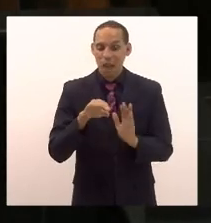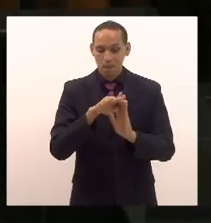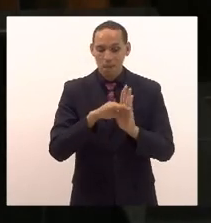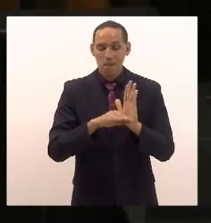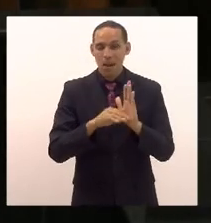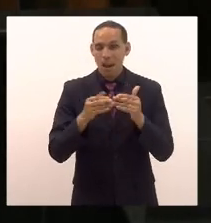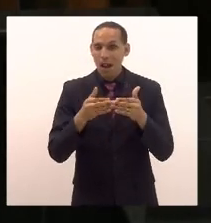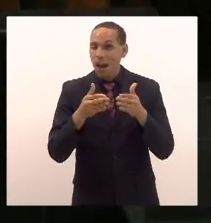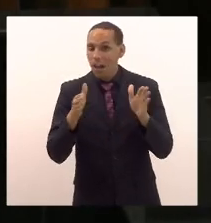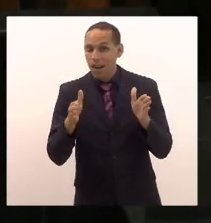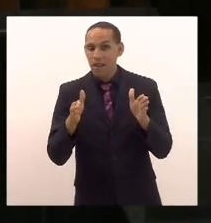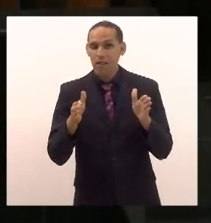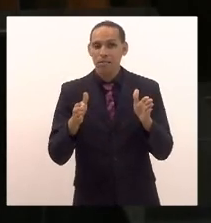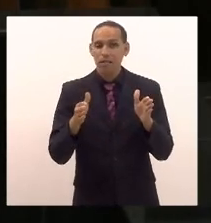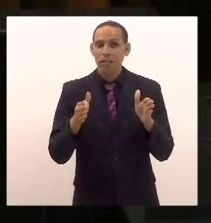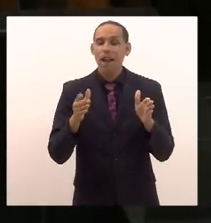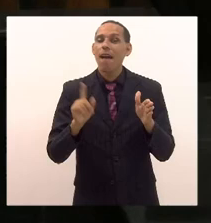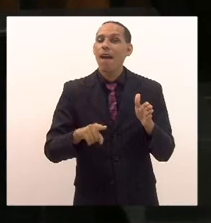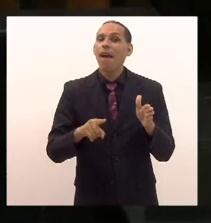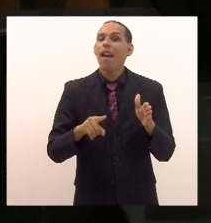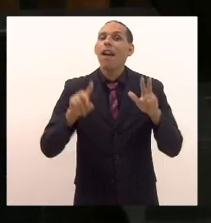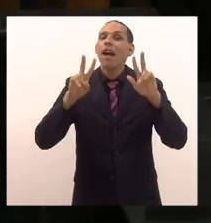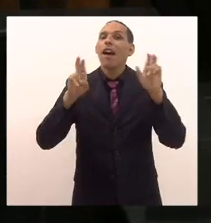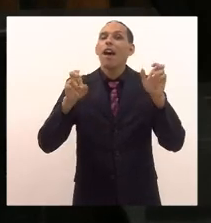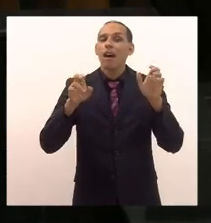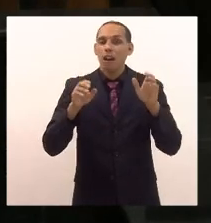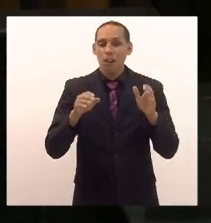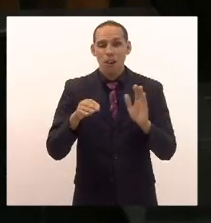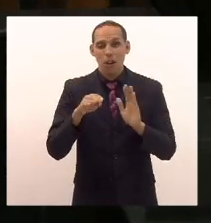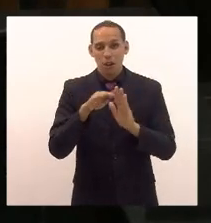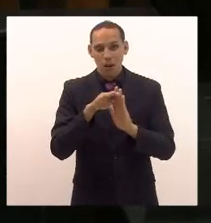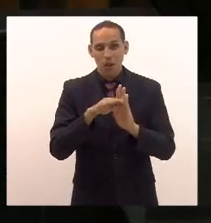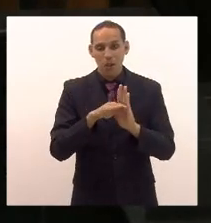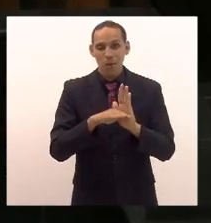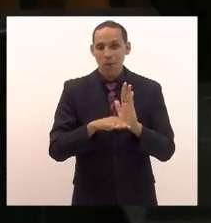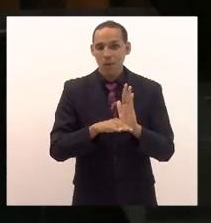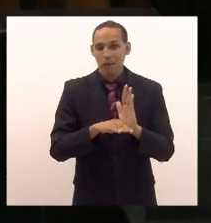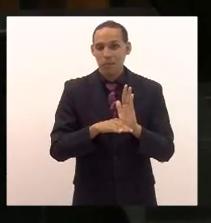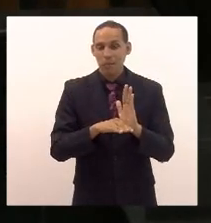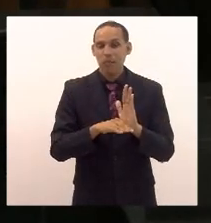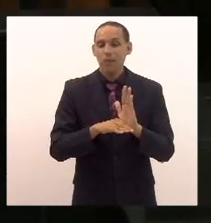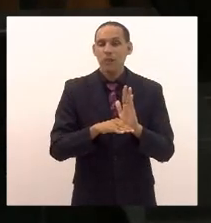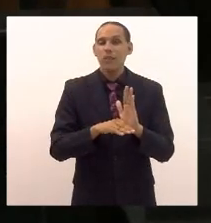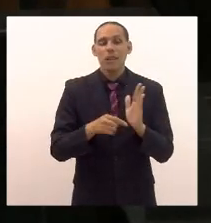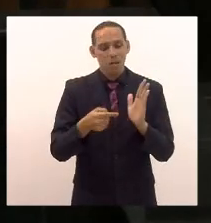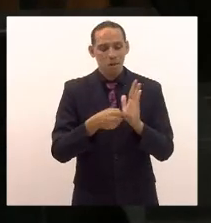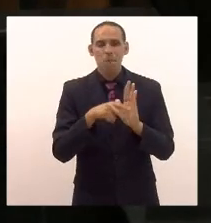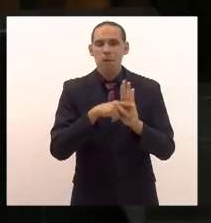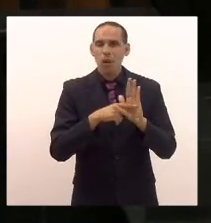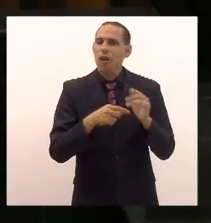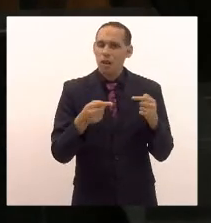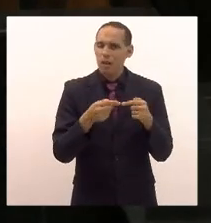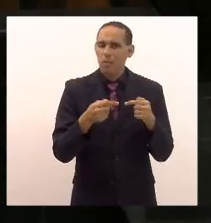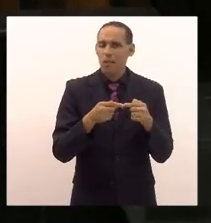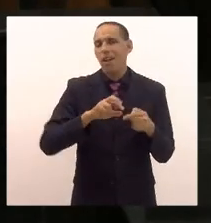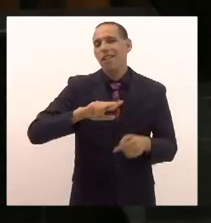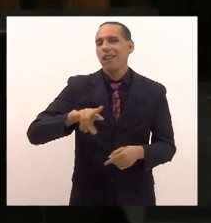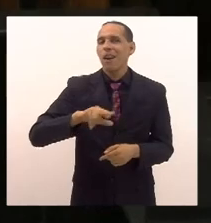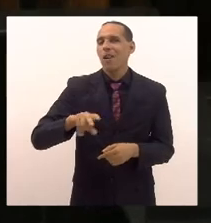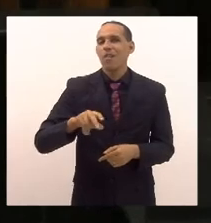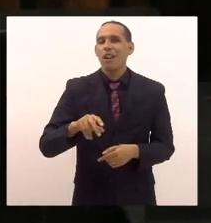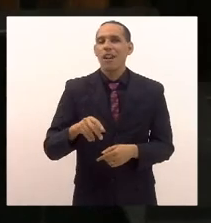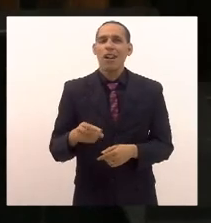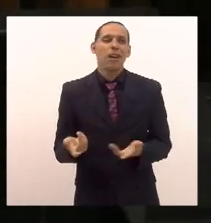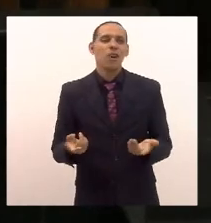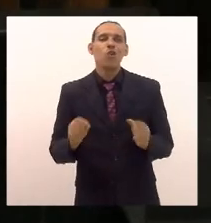pauta é questão de ordem e questão de ordem ou sobre o projeto em discussão e não sobre o